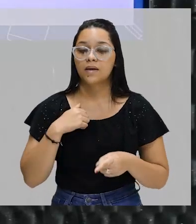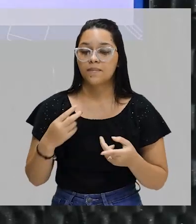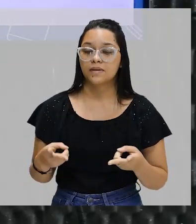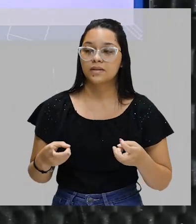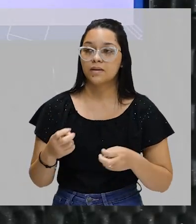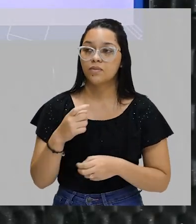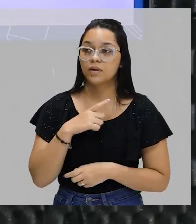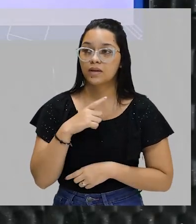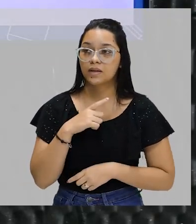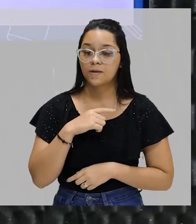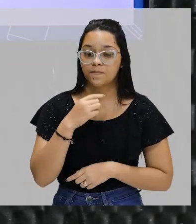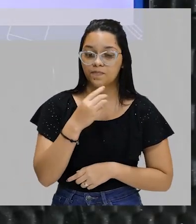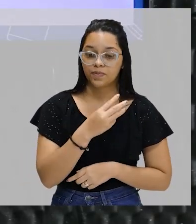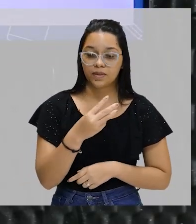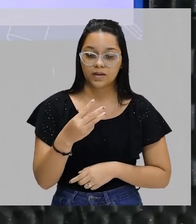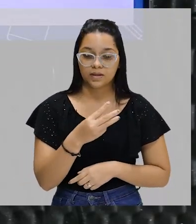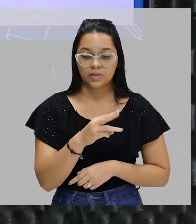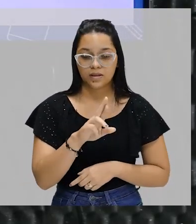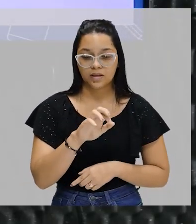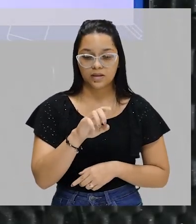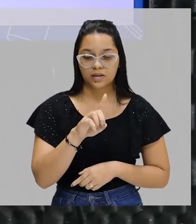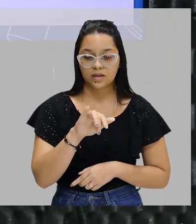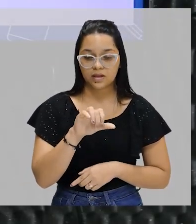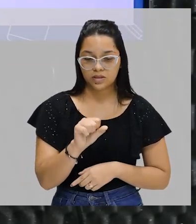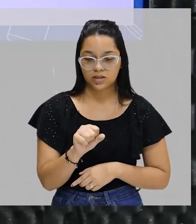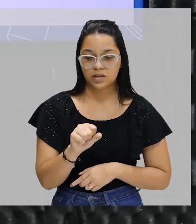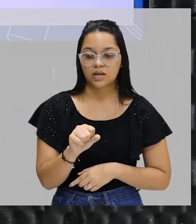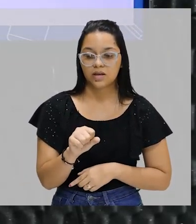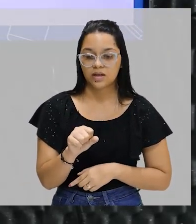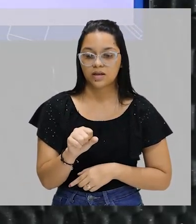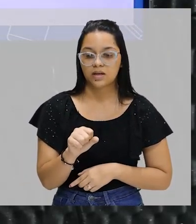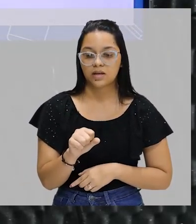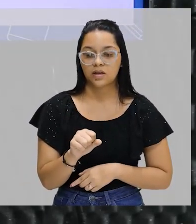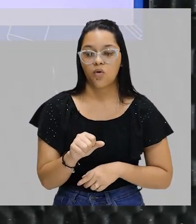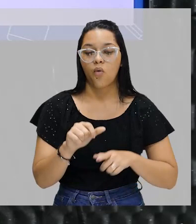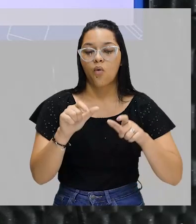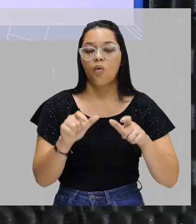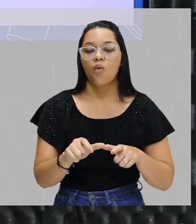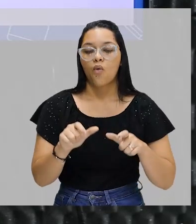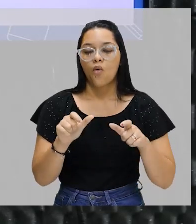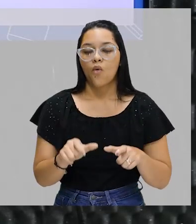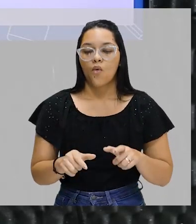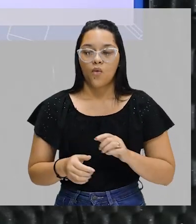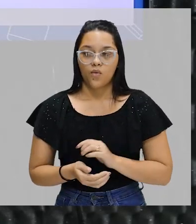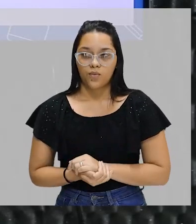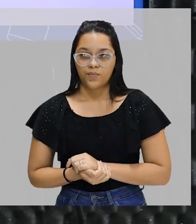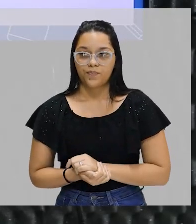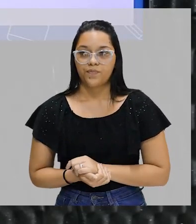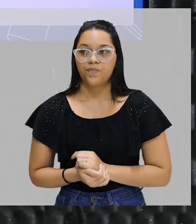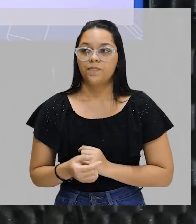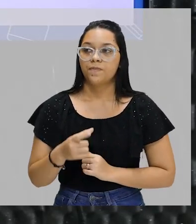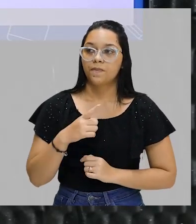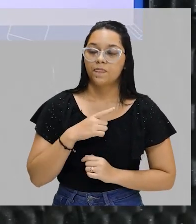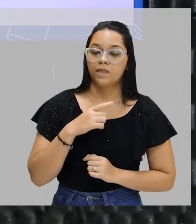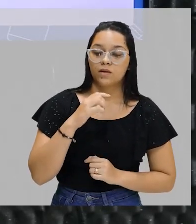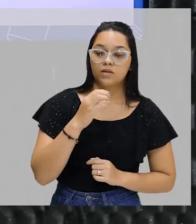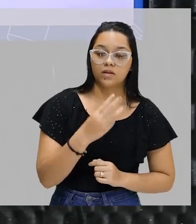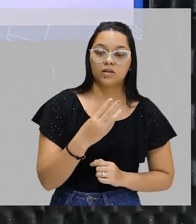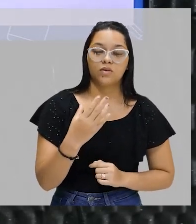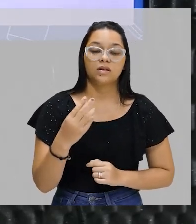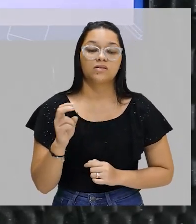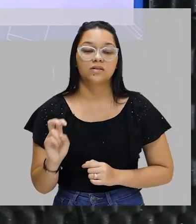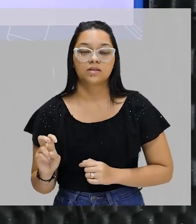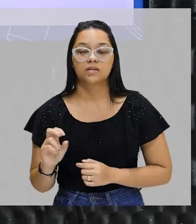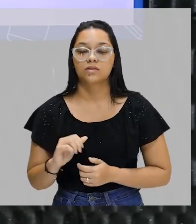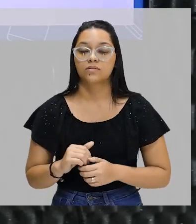temos 3 radicais, certo? Localizados no carbono 3, carbono 4, carbono